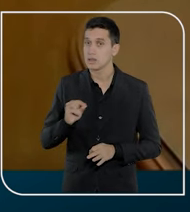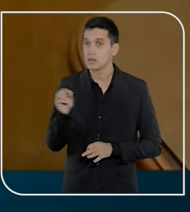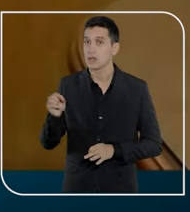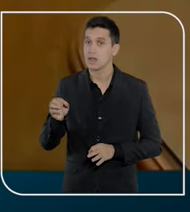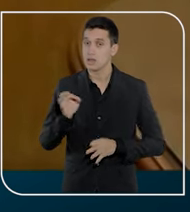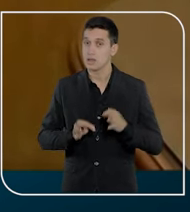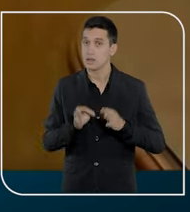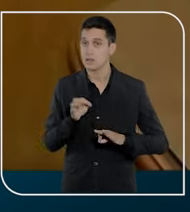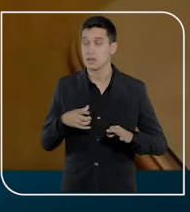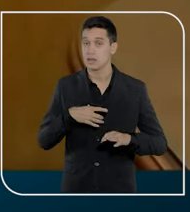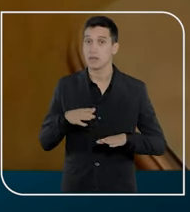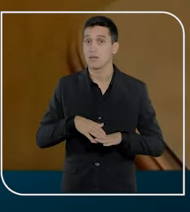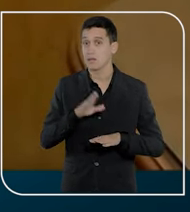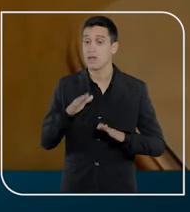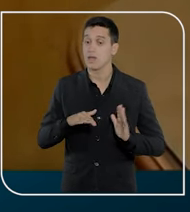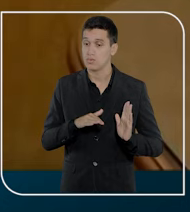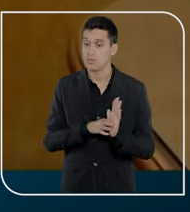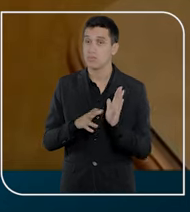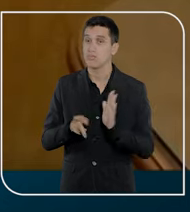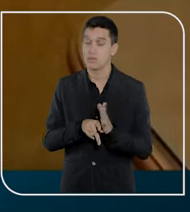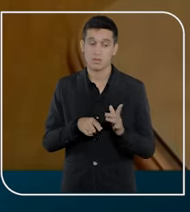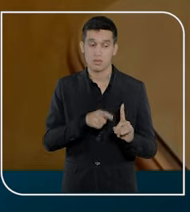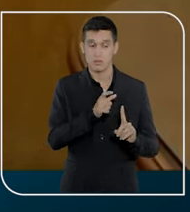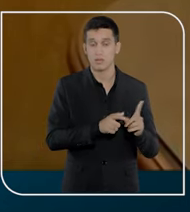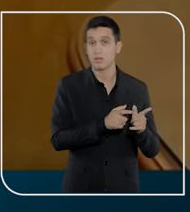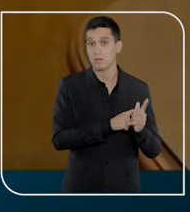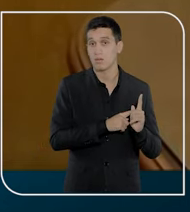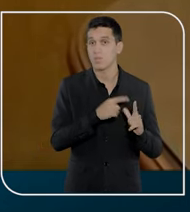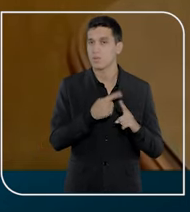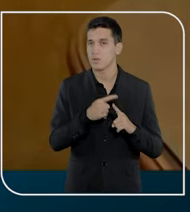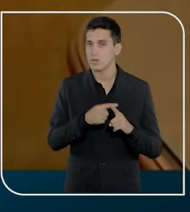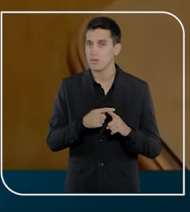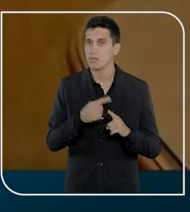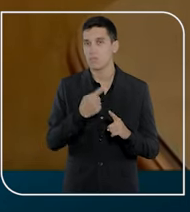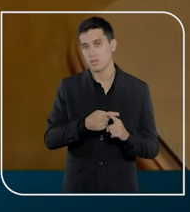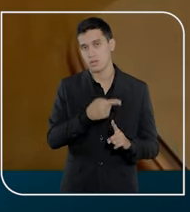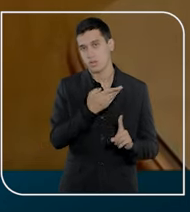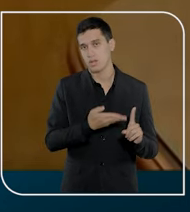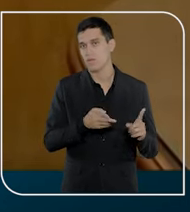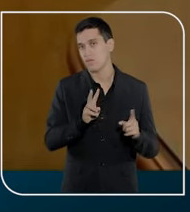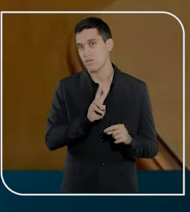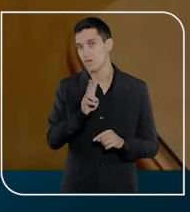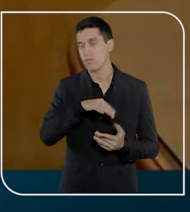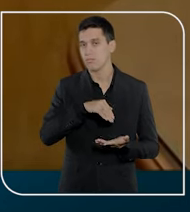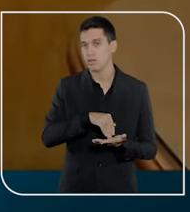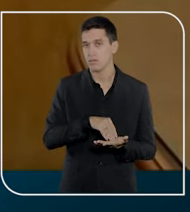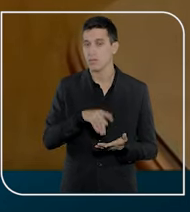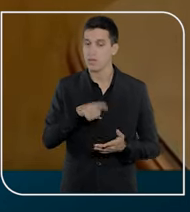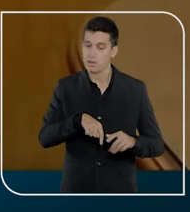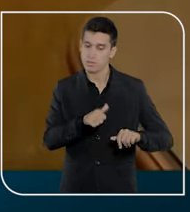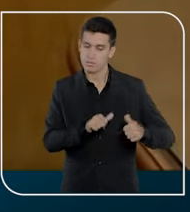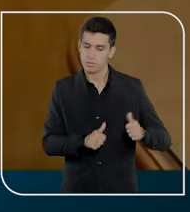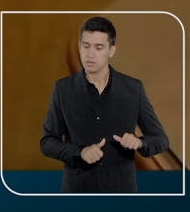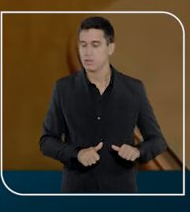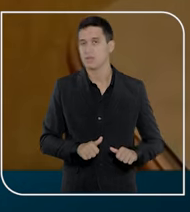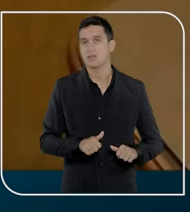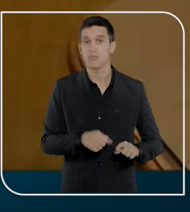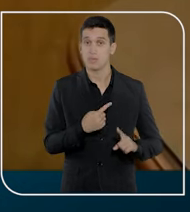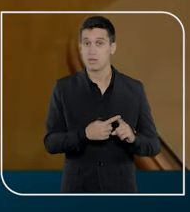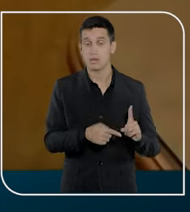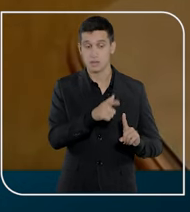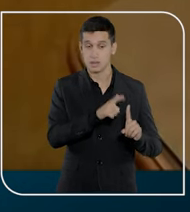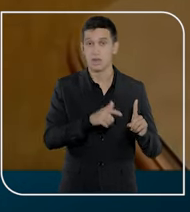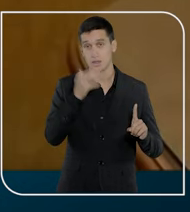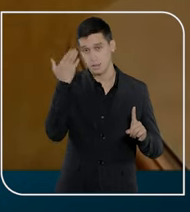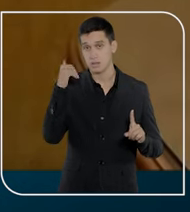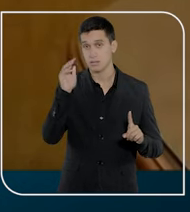é a mais benéfica para o devedor. Por quê? Porque o valor mínimo é o da avaliação. Ele já sabe que o mínimo que ele